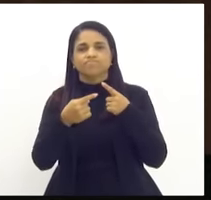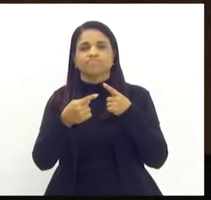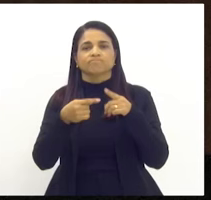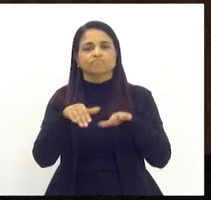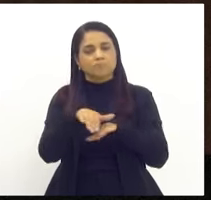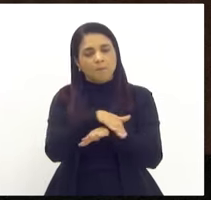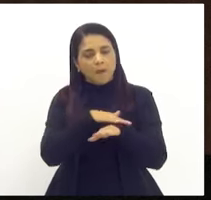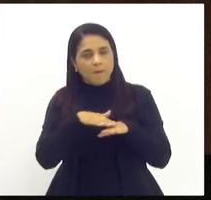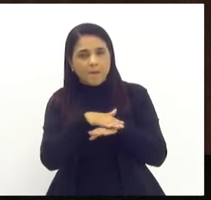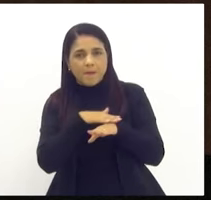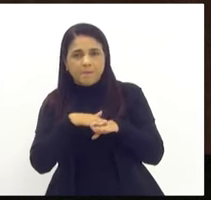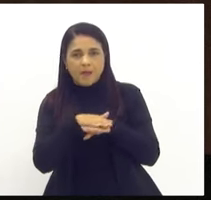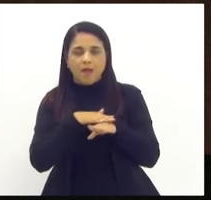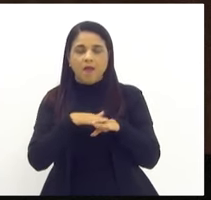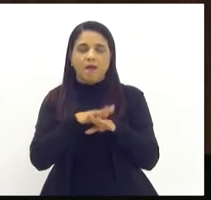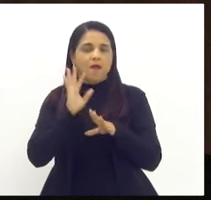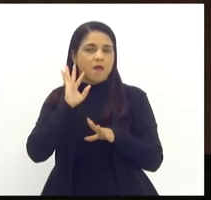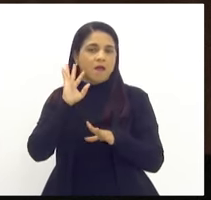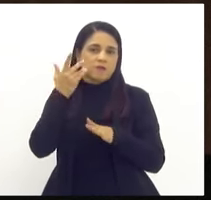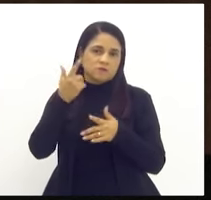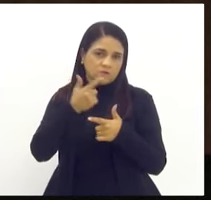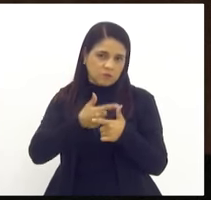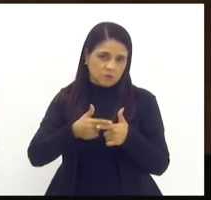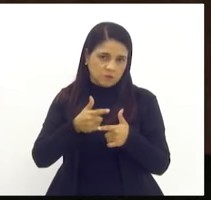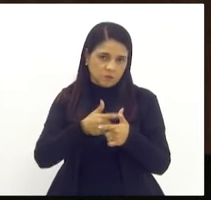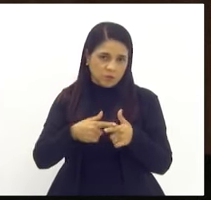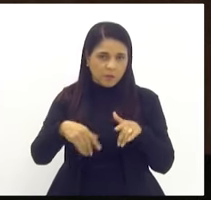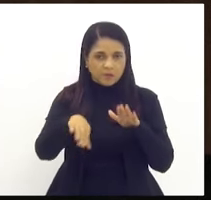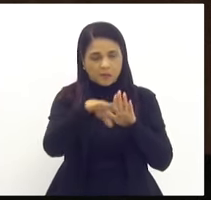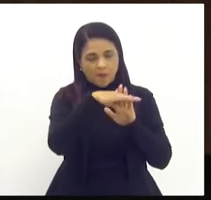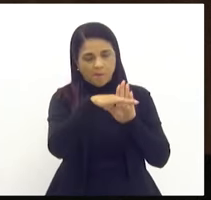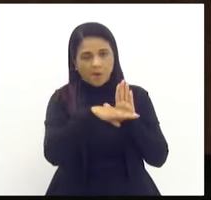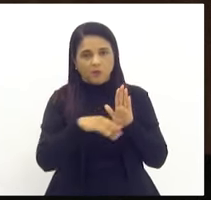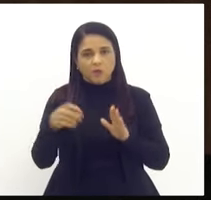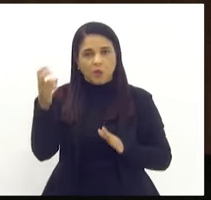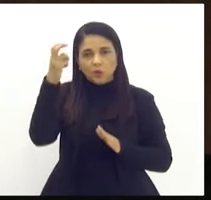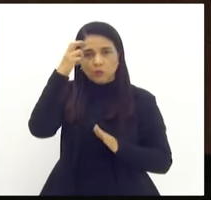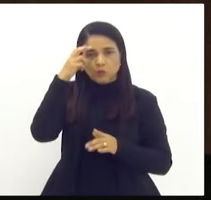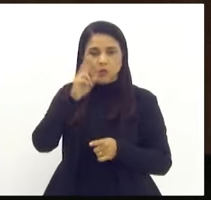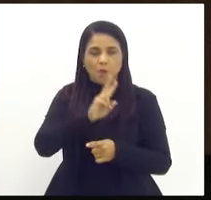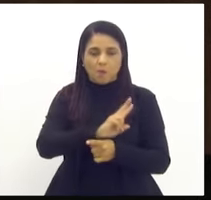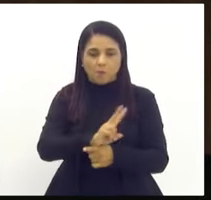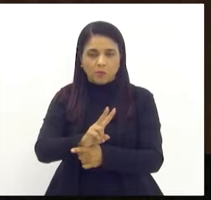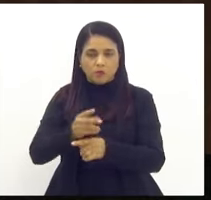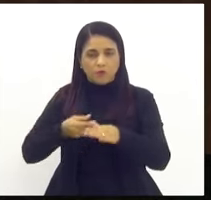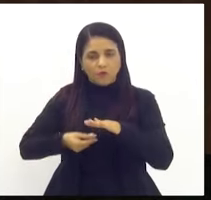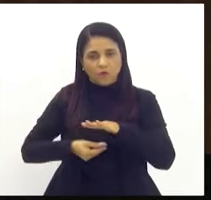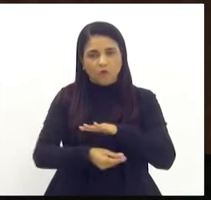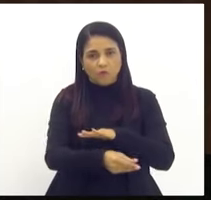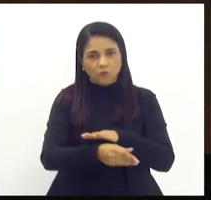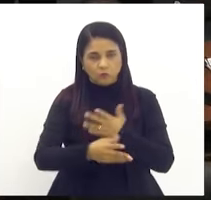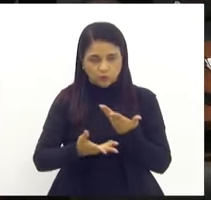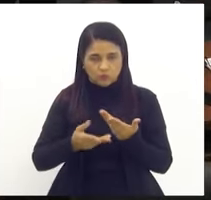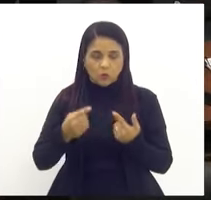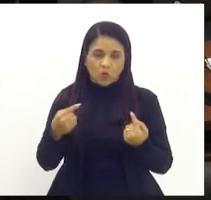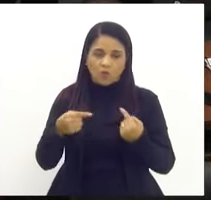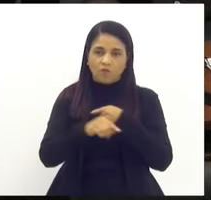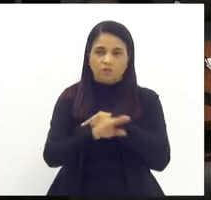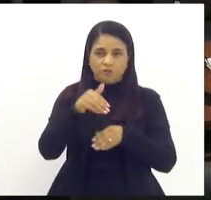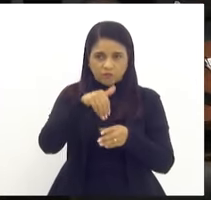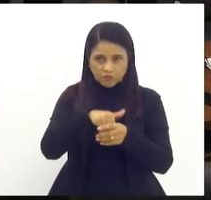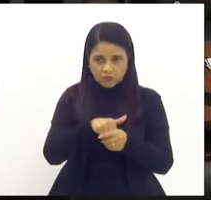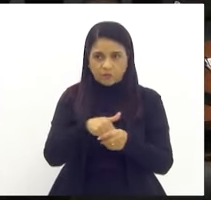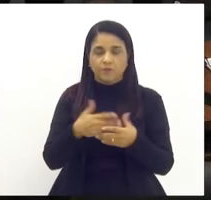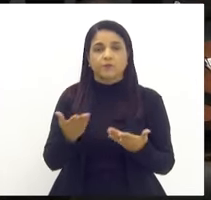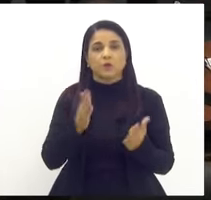maneira Sanear o problema da pauta da cultura e proteger o fundo estadual de cultura Vota contra questão de